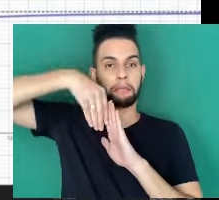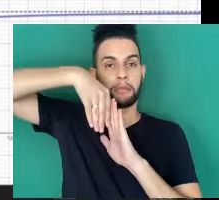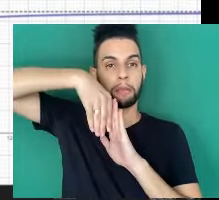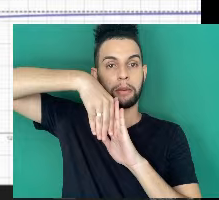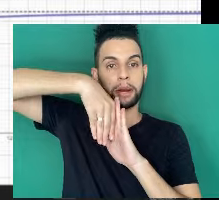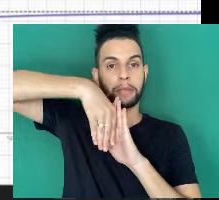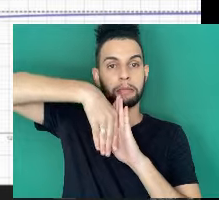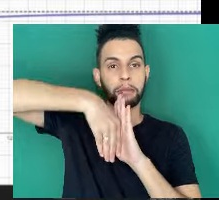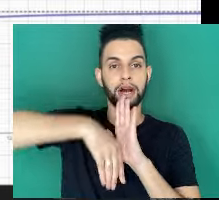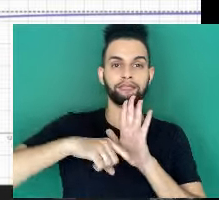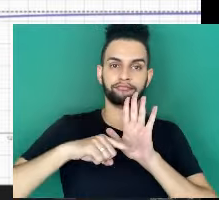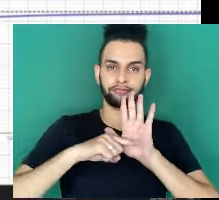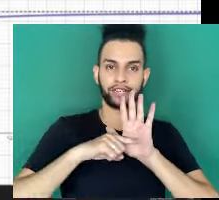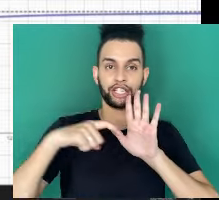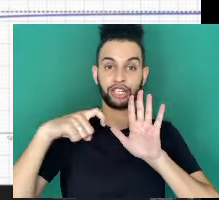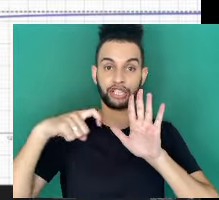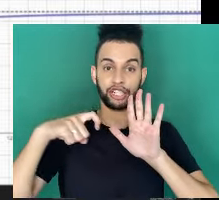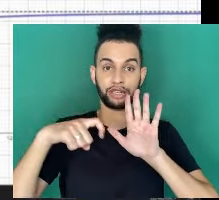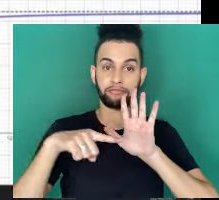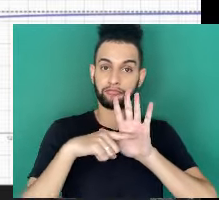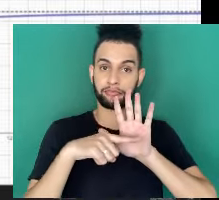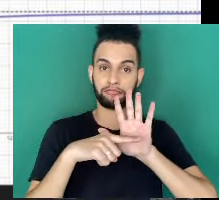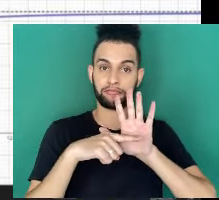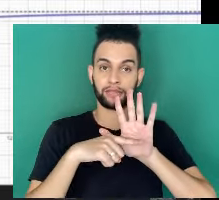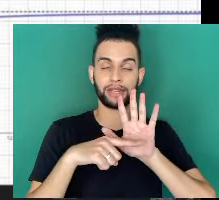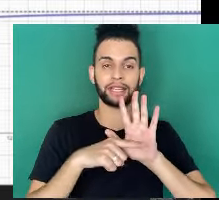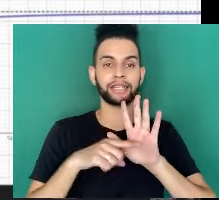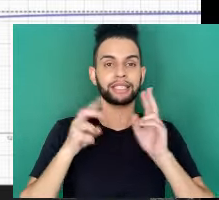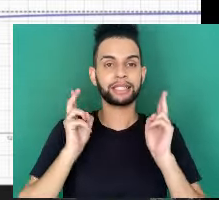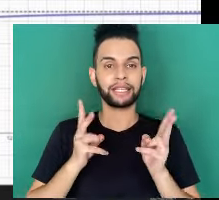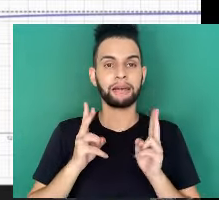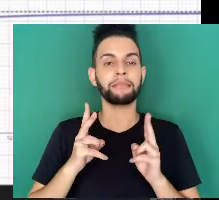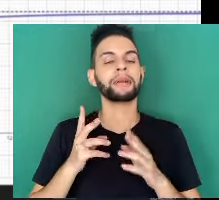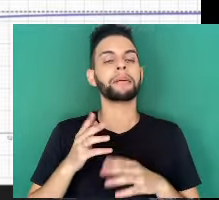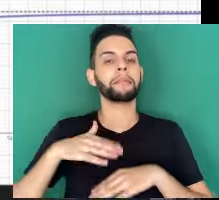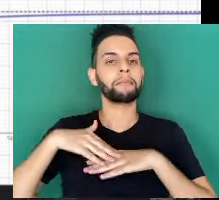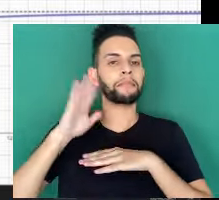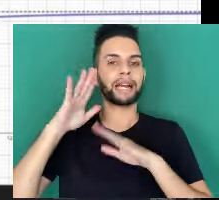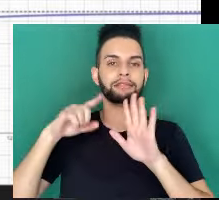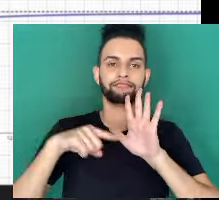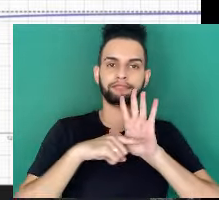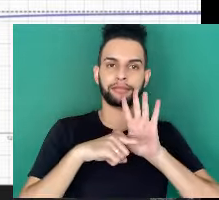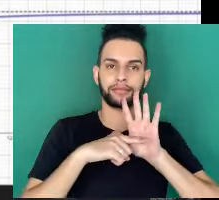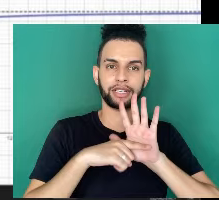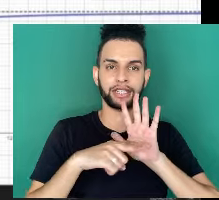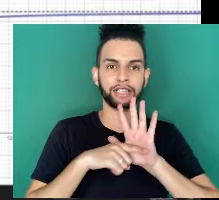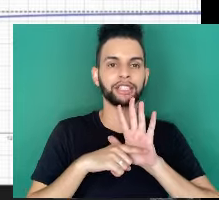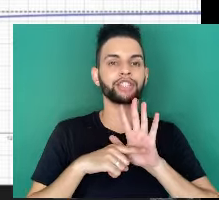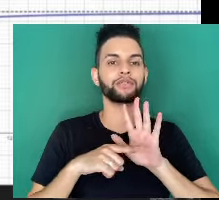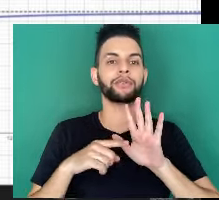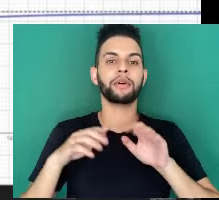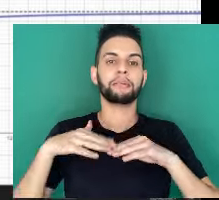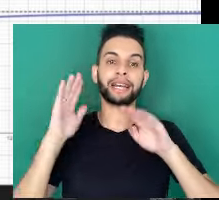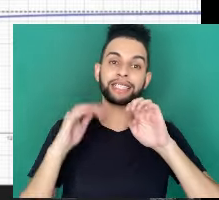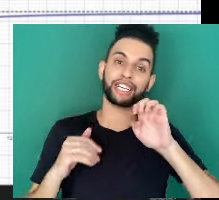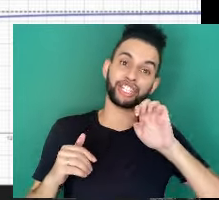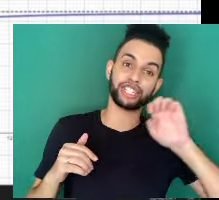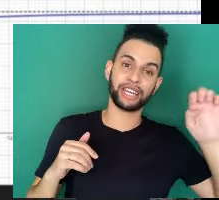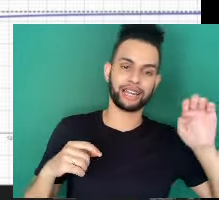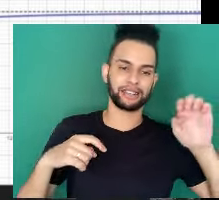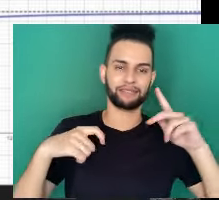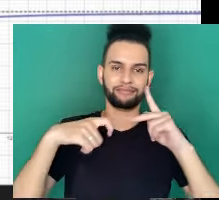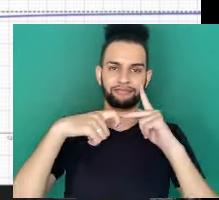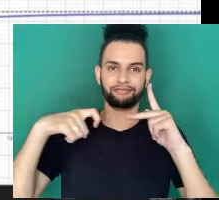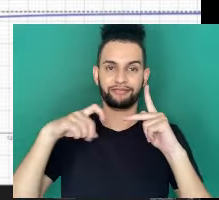mais, ou seja, assume valores cada vez mais negativos, cada vez mais à esquerda da